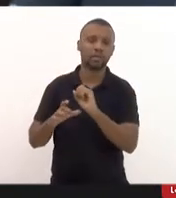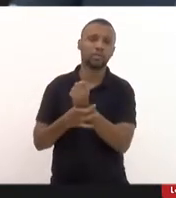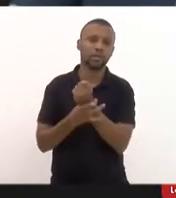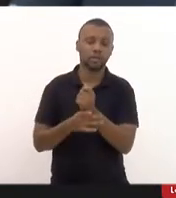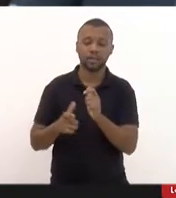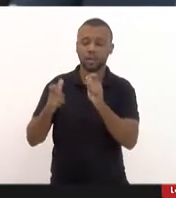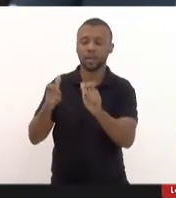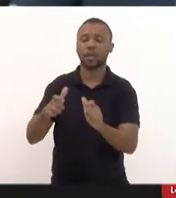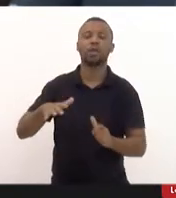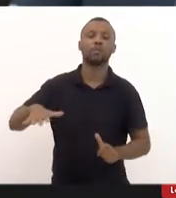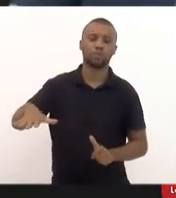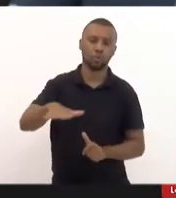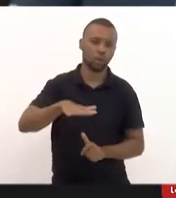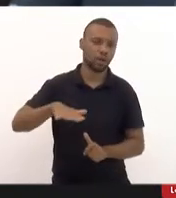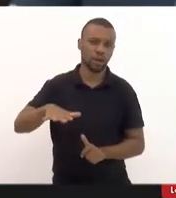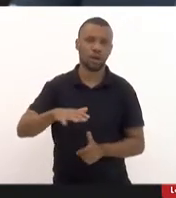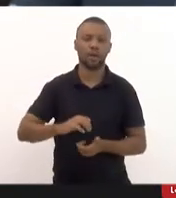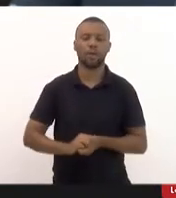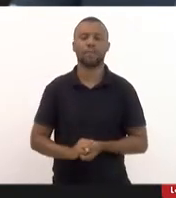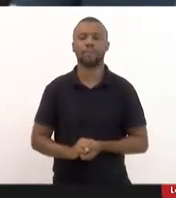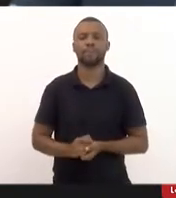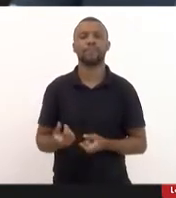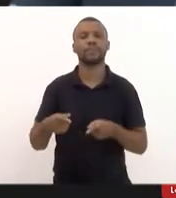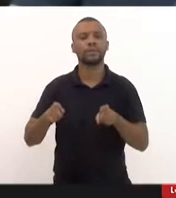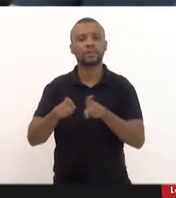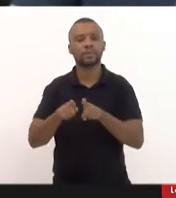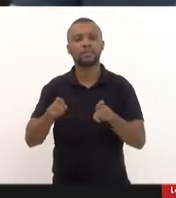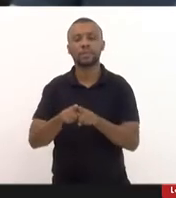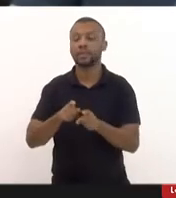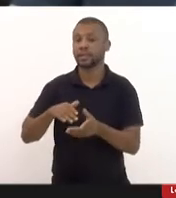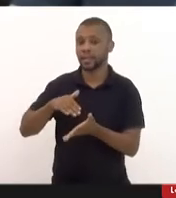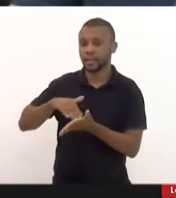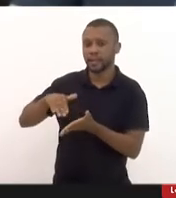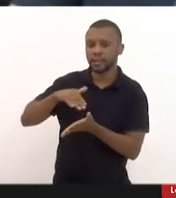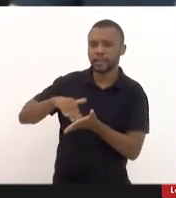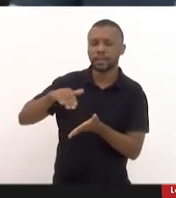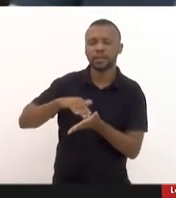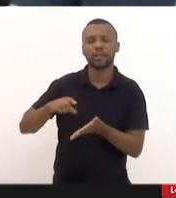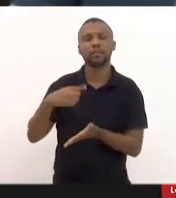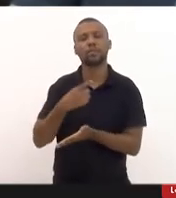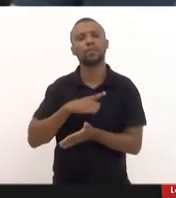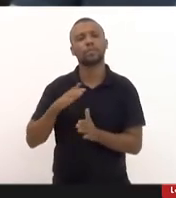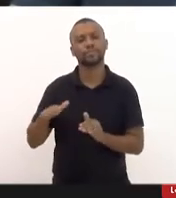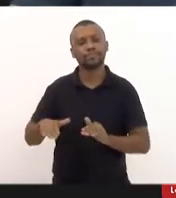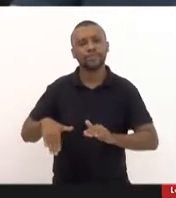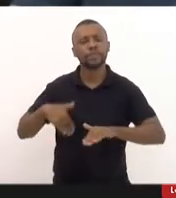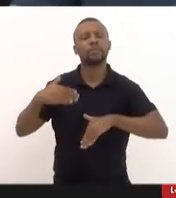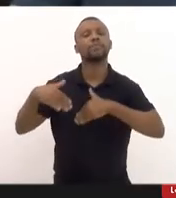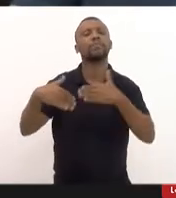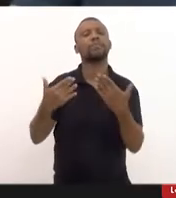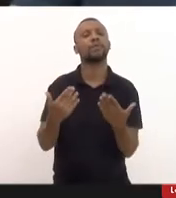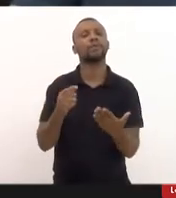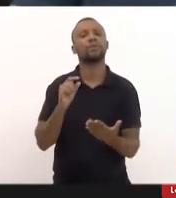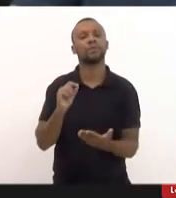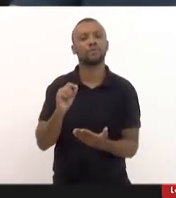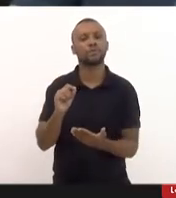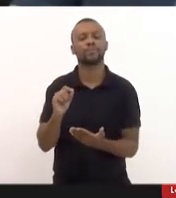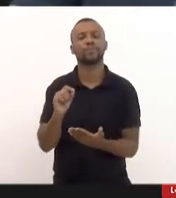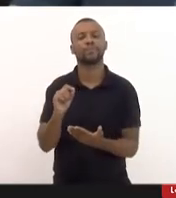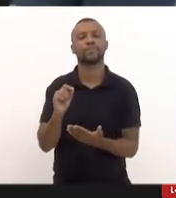local. Aqui na Secretaria também estamos desenvolvendo, presidente, o programa